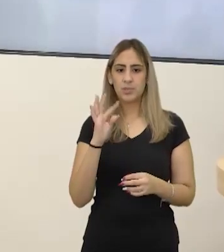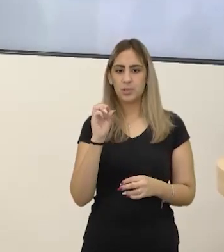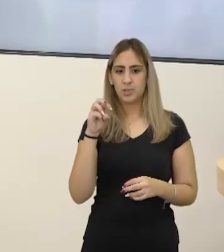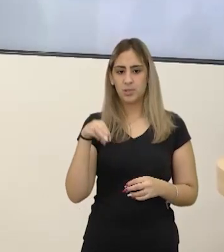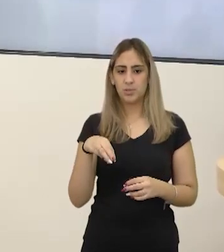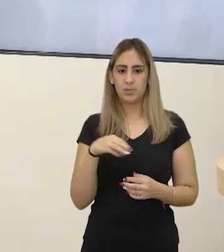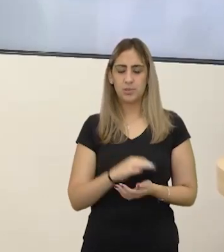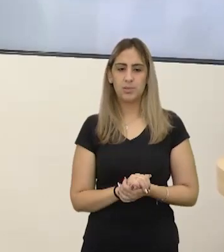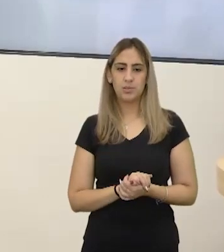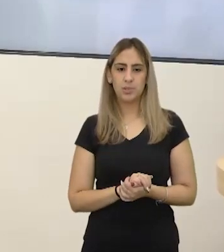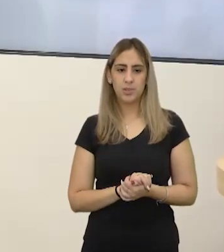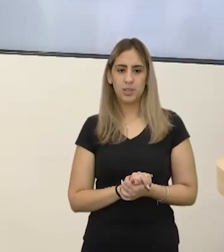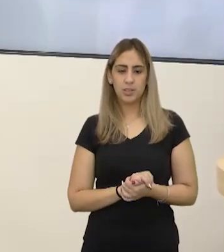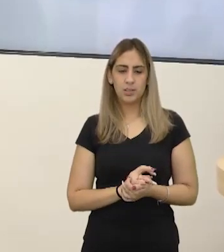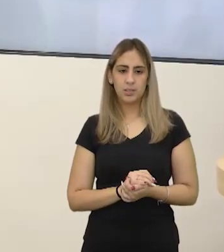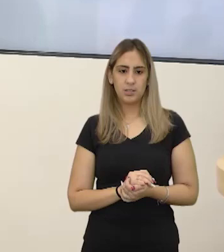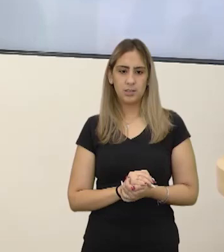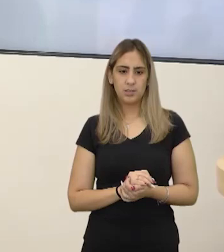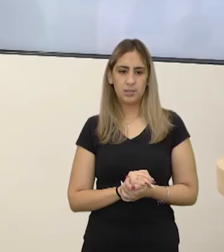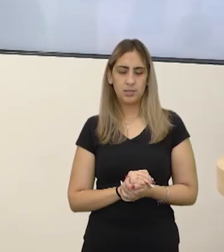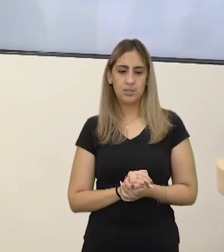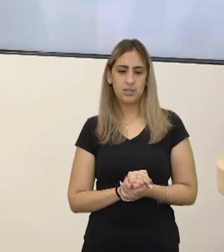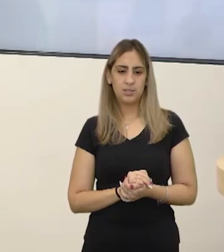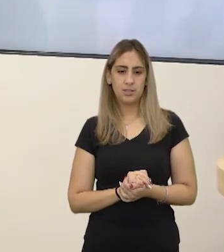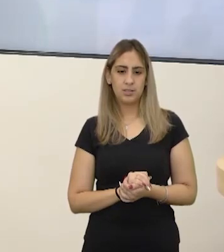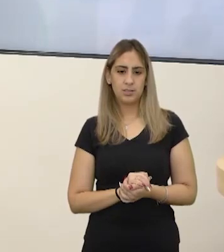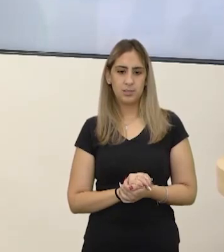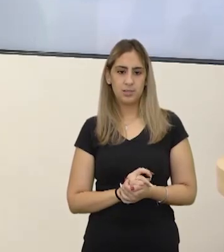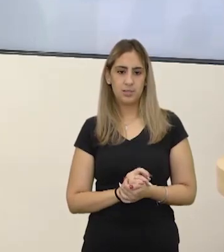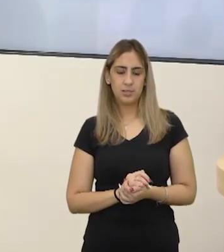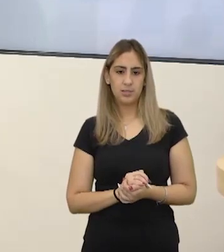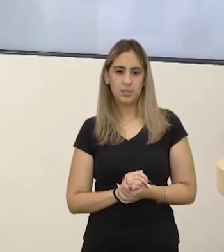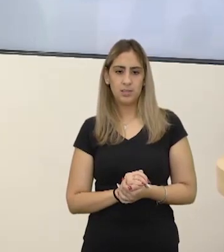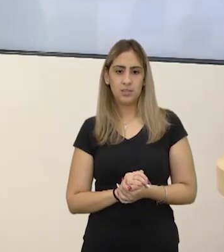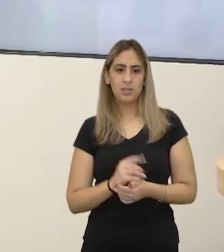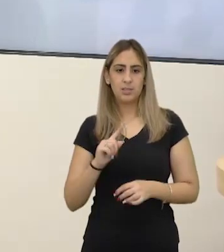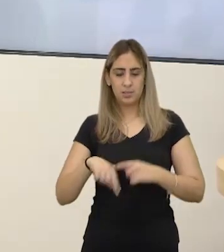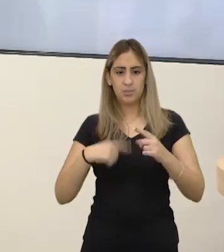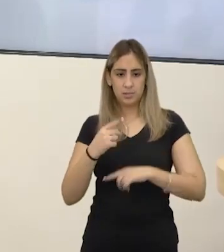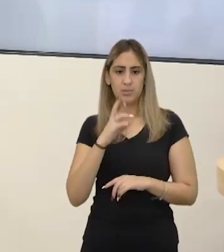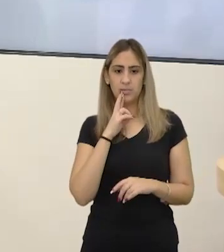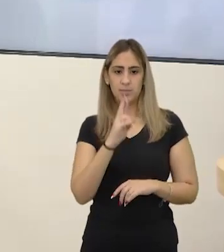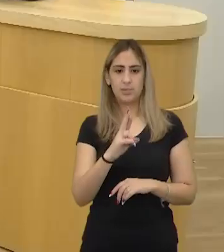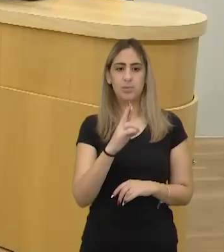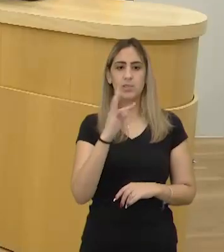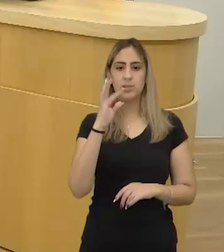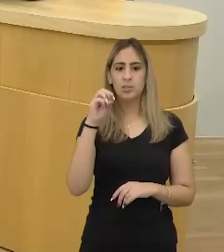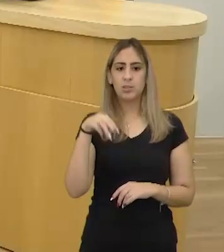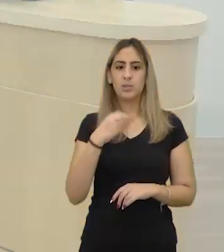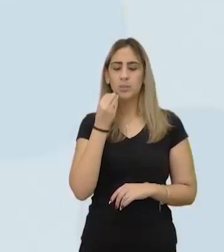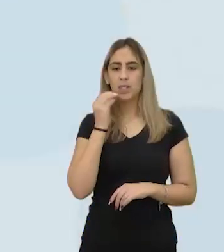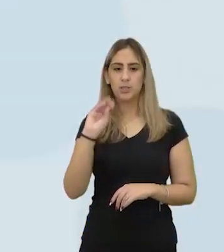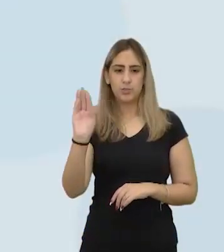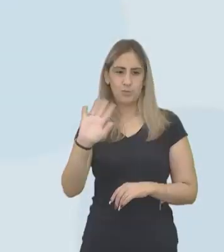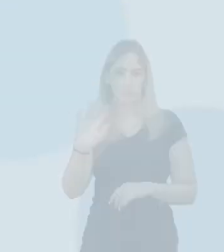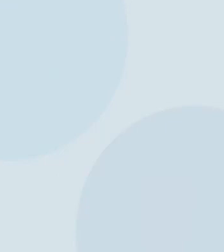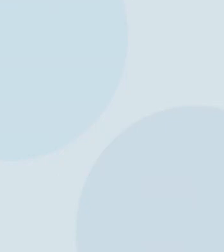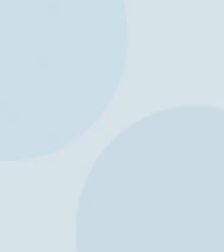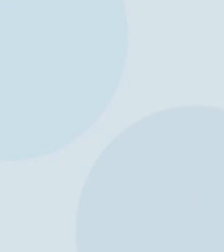Tom? Não sei, o Tom estava respondendo, eu perdi sua resposta, Tom. Desculpa, na próxima aula eu mando a resposta do Tom. Beijo, gente, tchau, tchau.